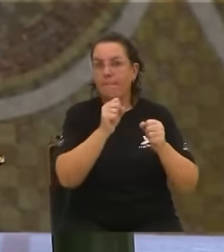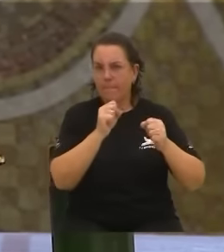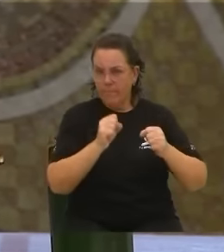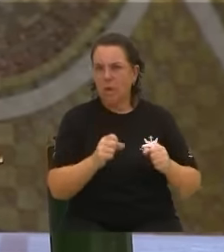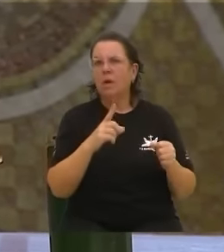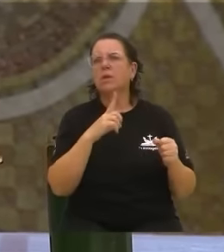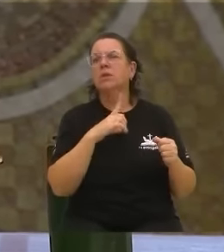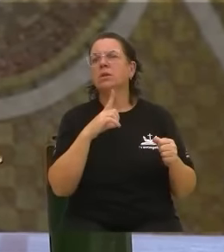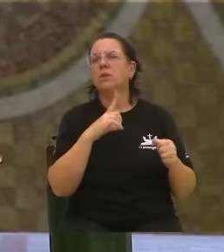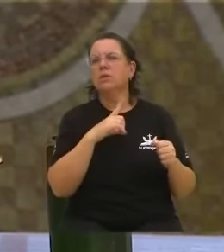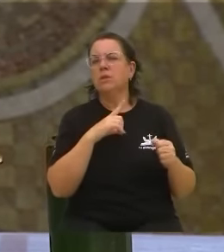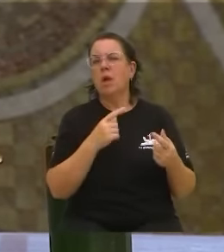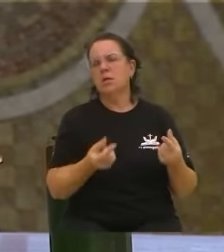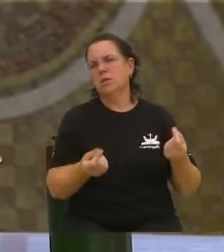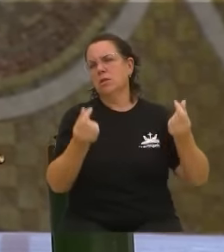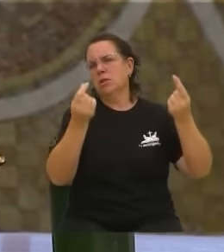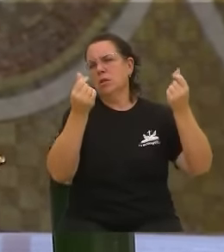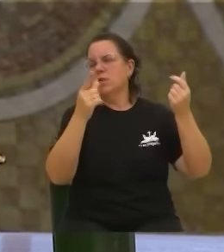poderoso e rico.